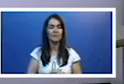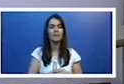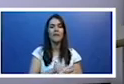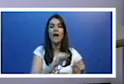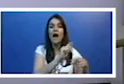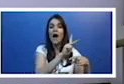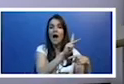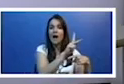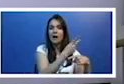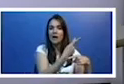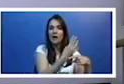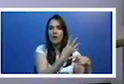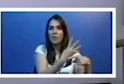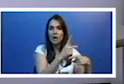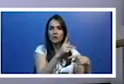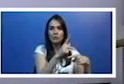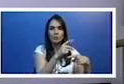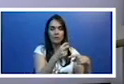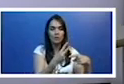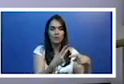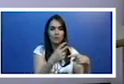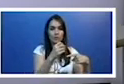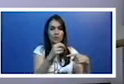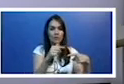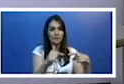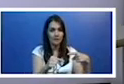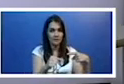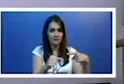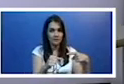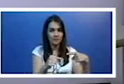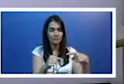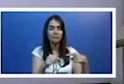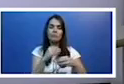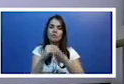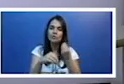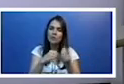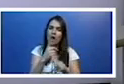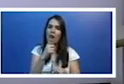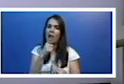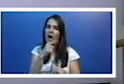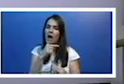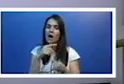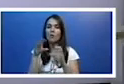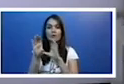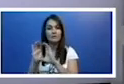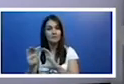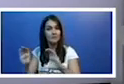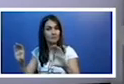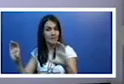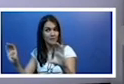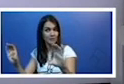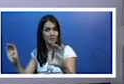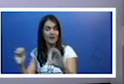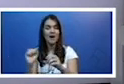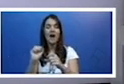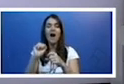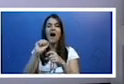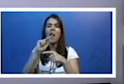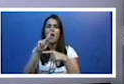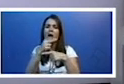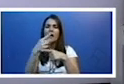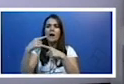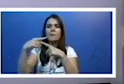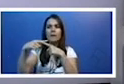H4P2O7 dissolvido na água, separa H mais P2O7, tá vendo? Separa o H mais do restante